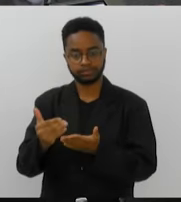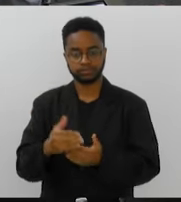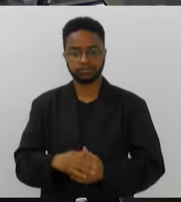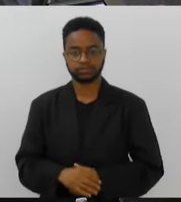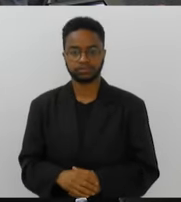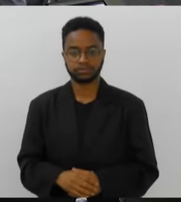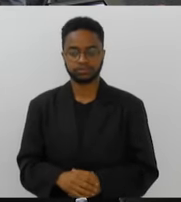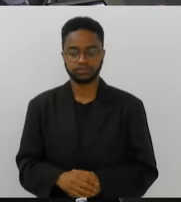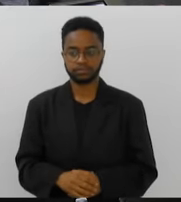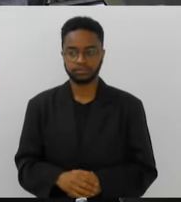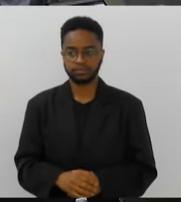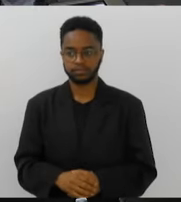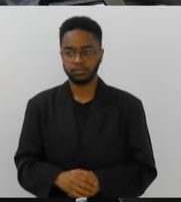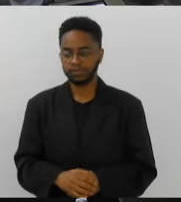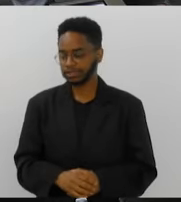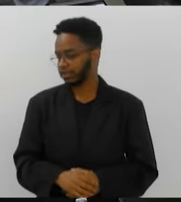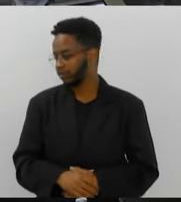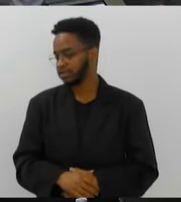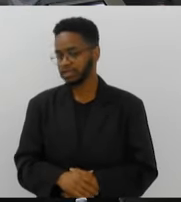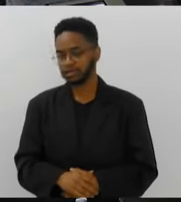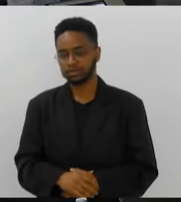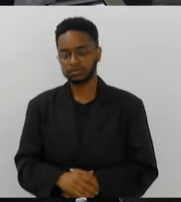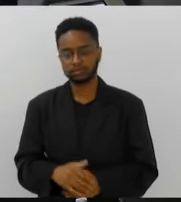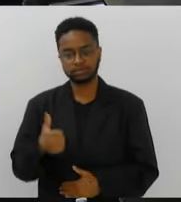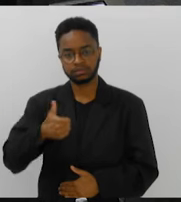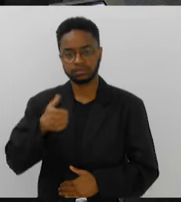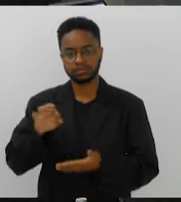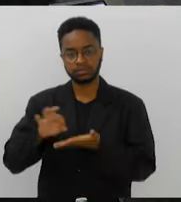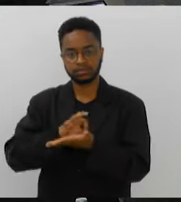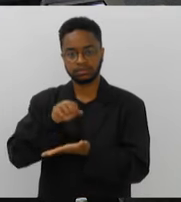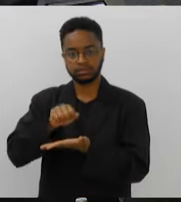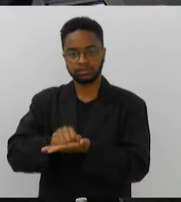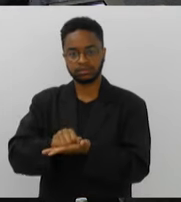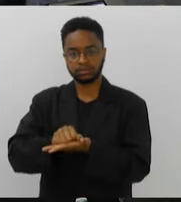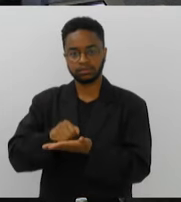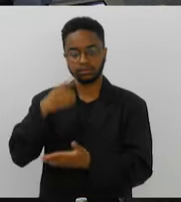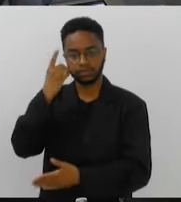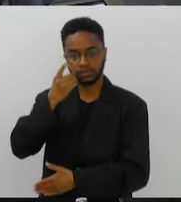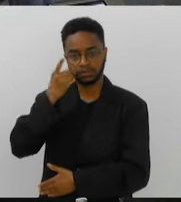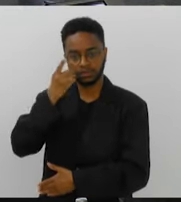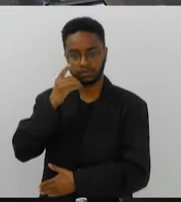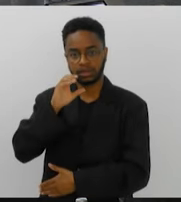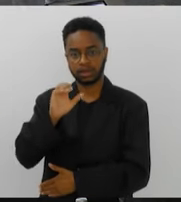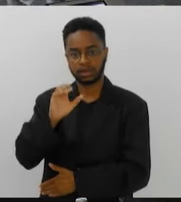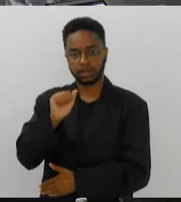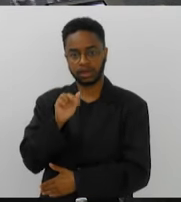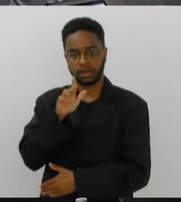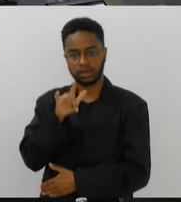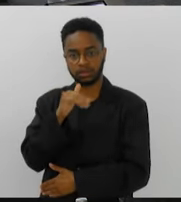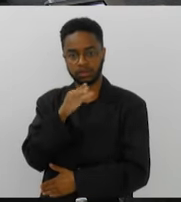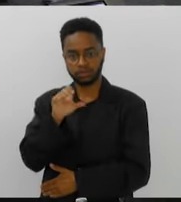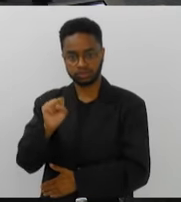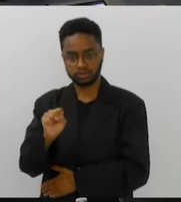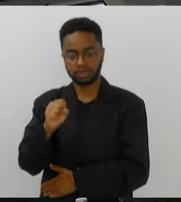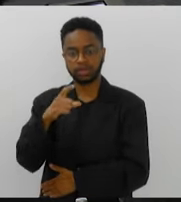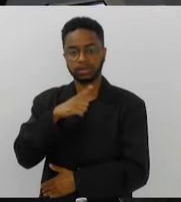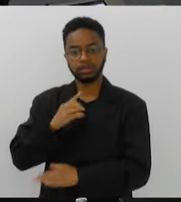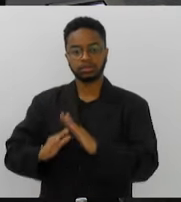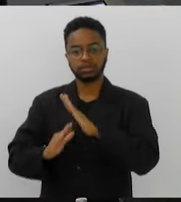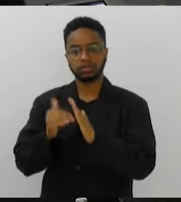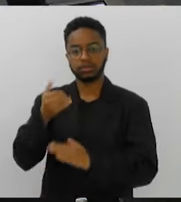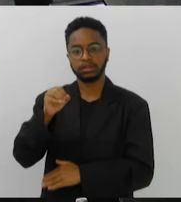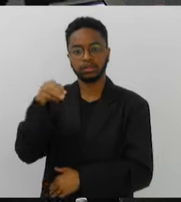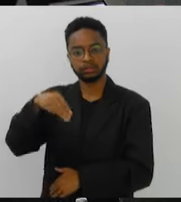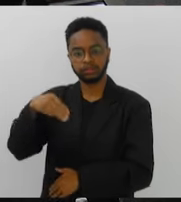expediente inicial. Primeiro orador escrito é o nobre deputado Carlinhos BNH, que dispõe de 10